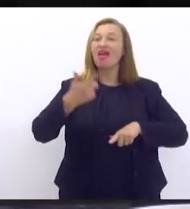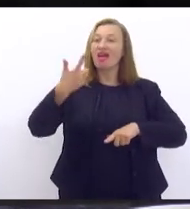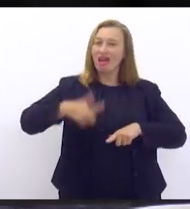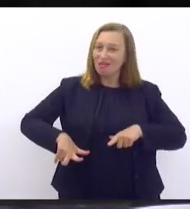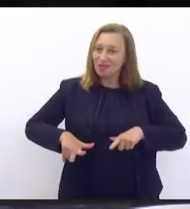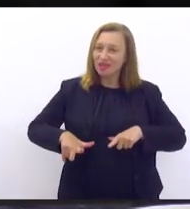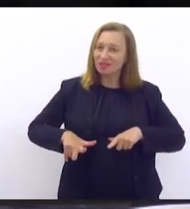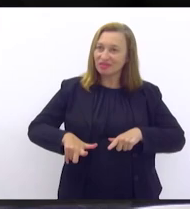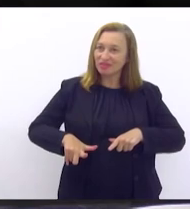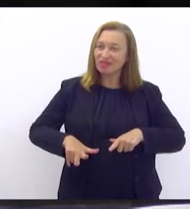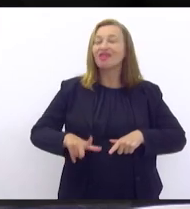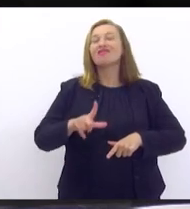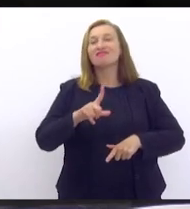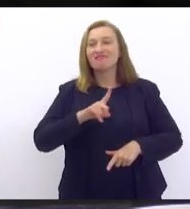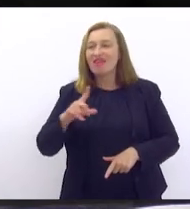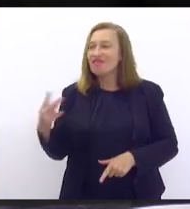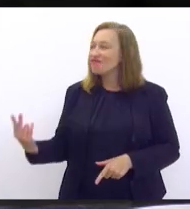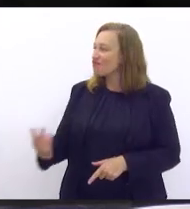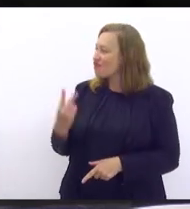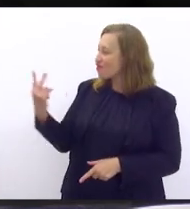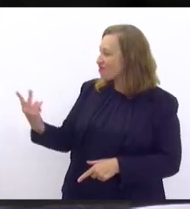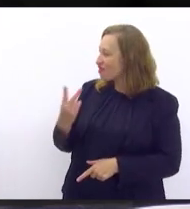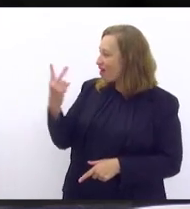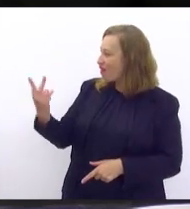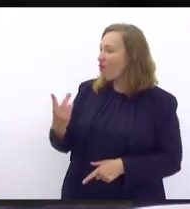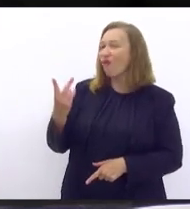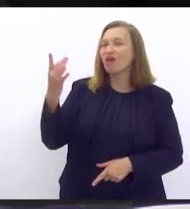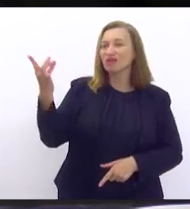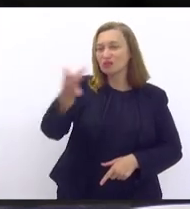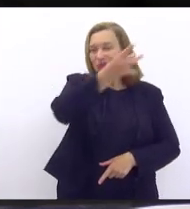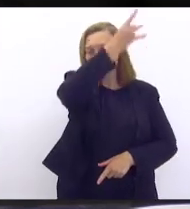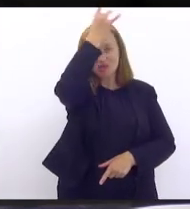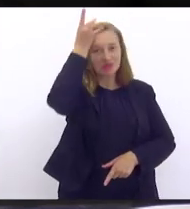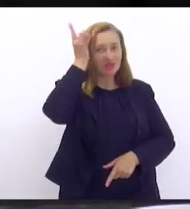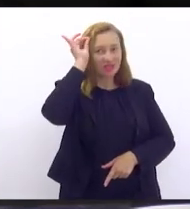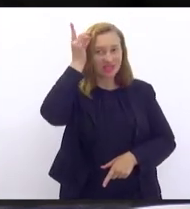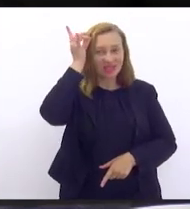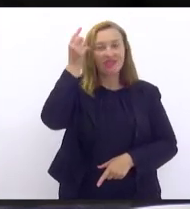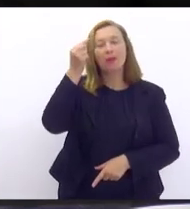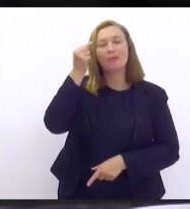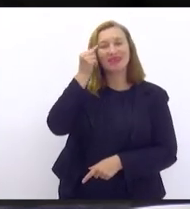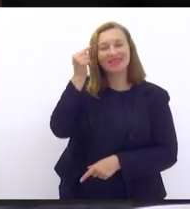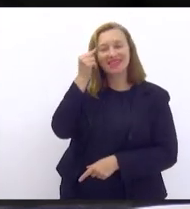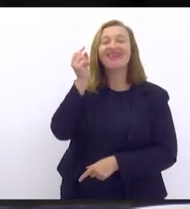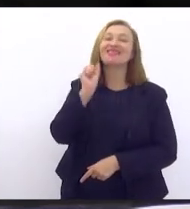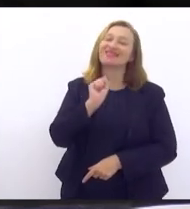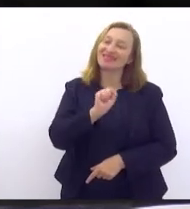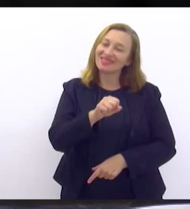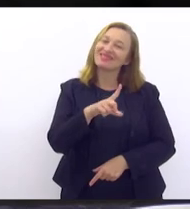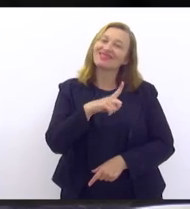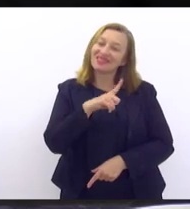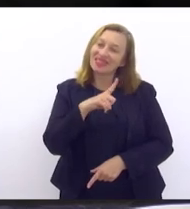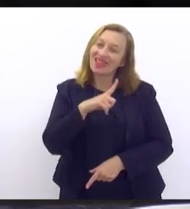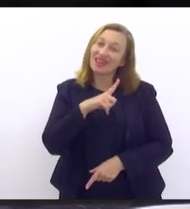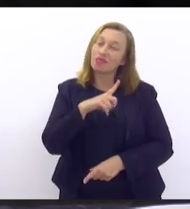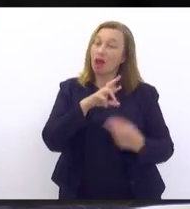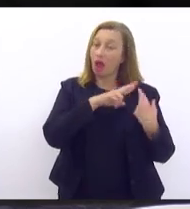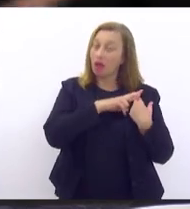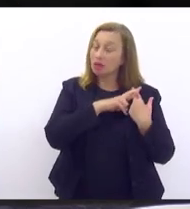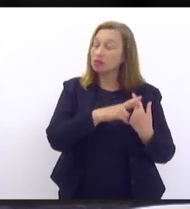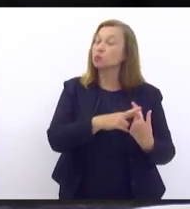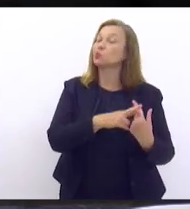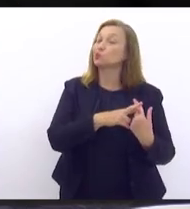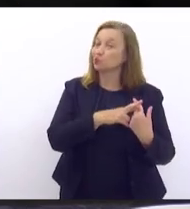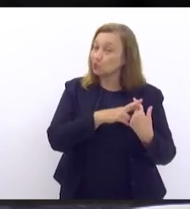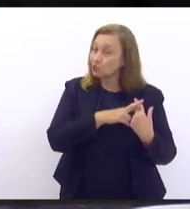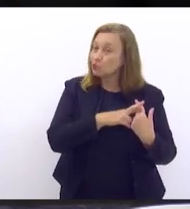ela tem um valor espiritual e que nos leva a refletir. Tem, mas ela tem uma